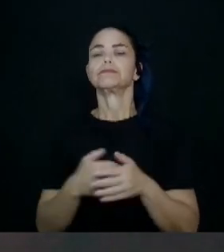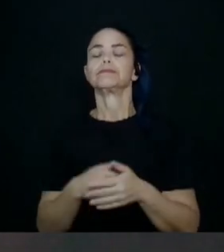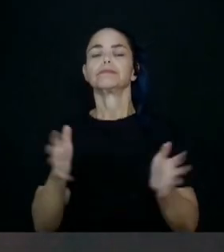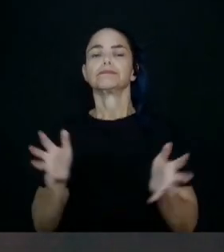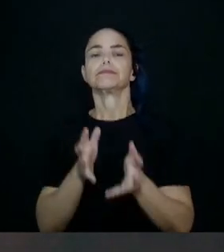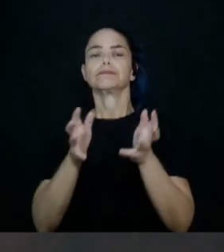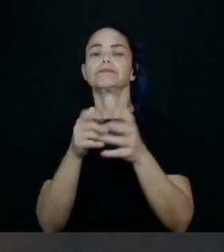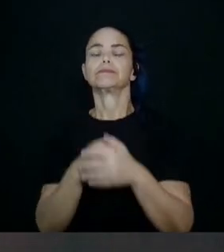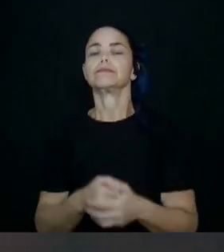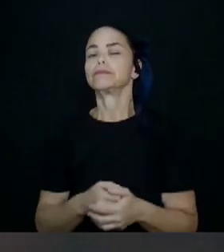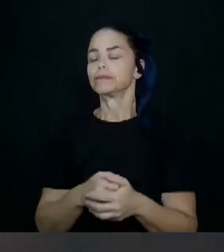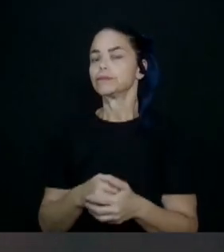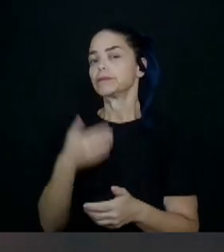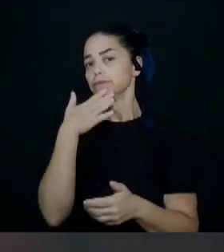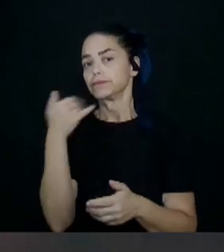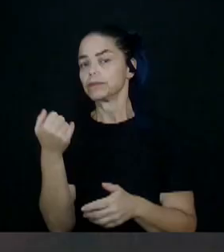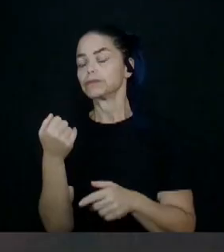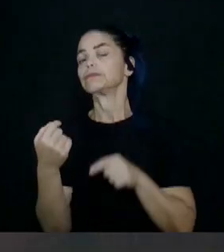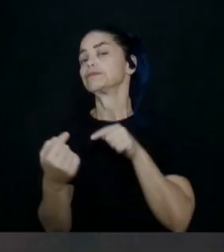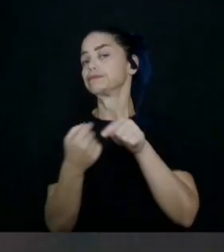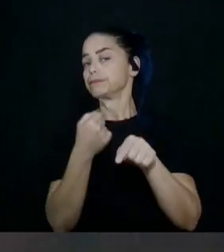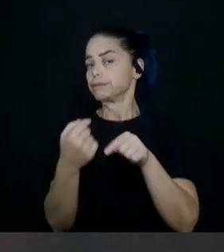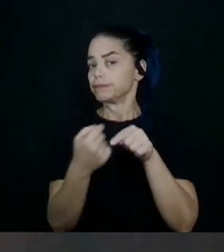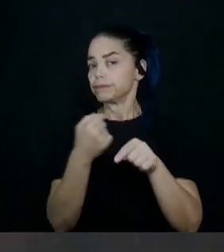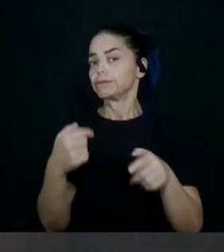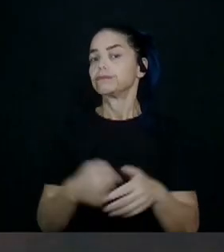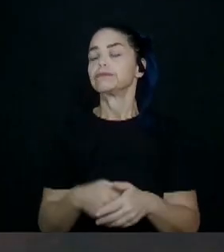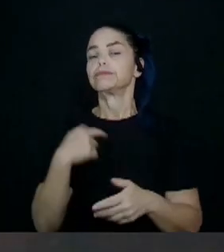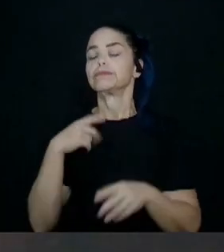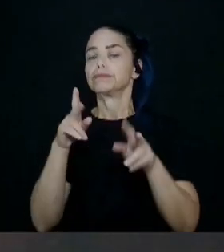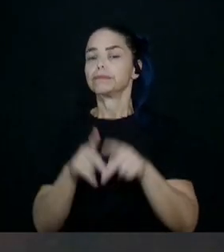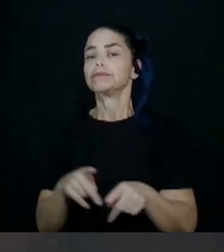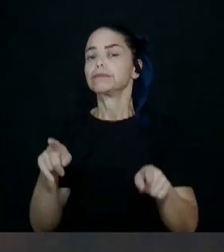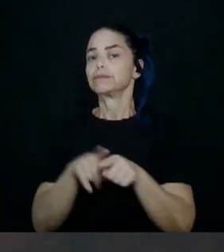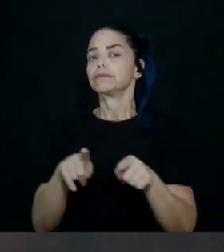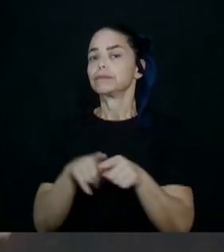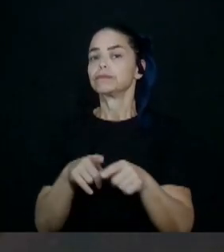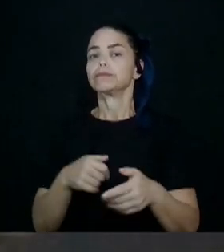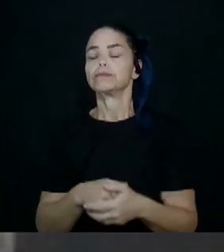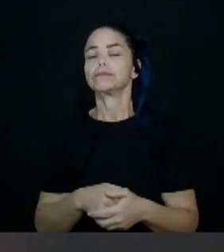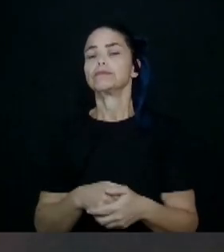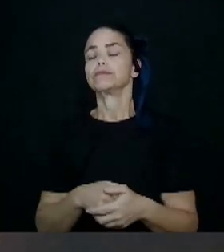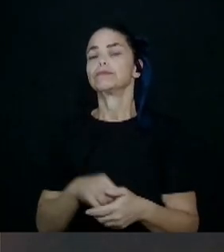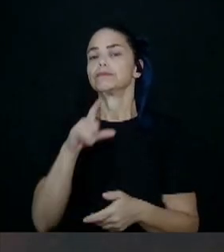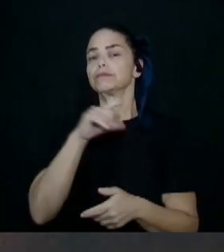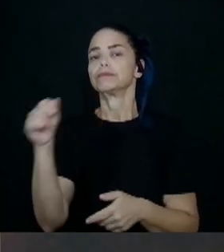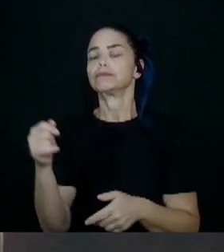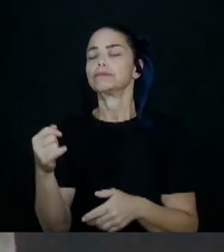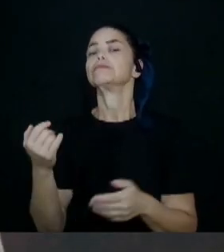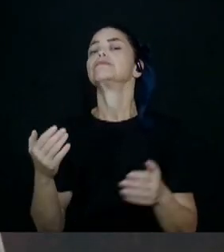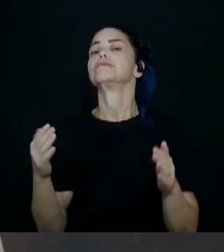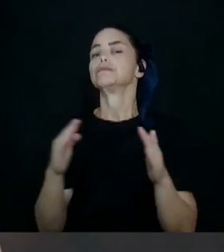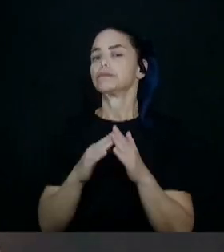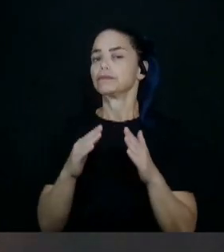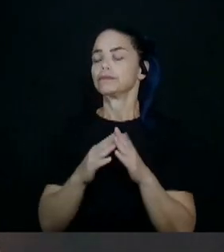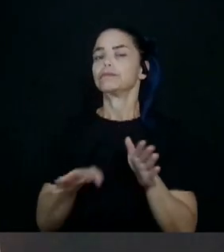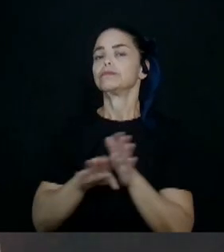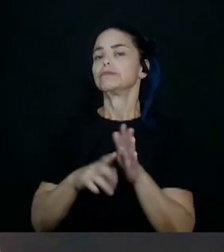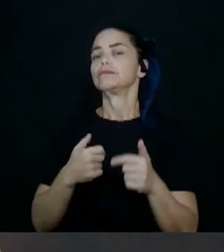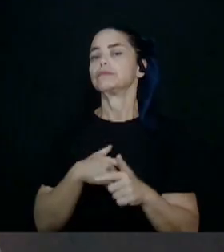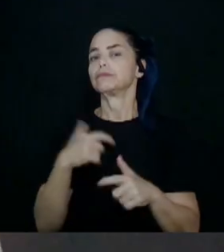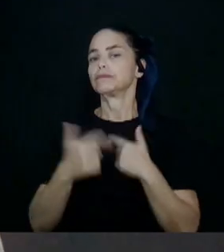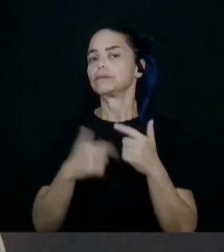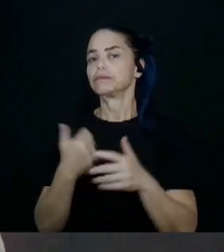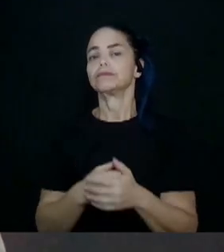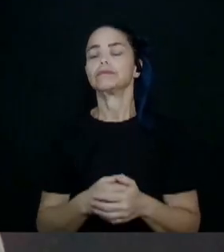isso, melhorando o trânsito para que a população também, só ao sair de casa, chegar no trabalho,